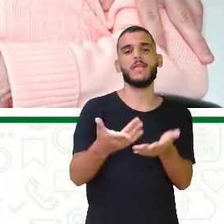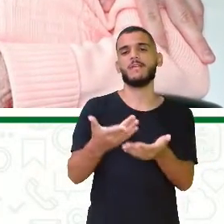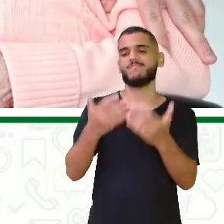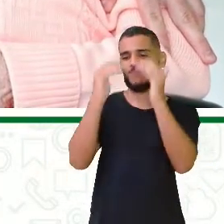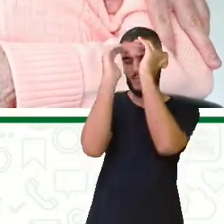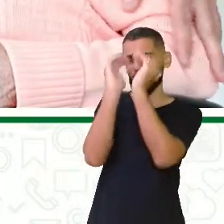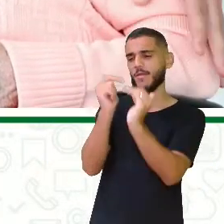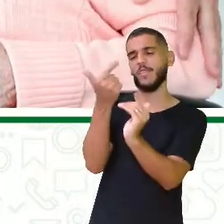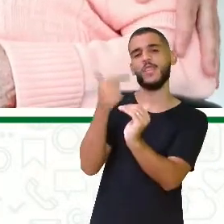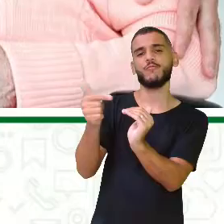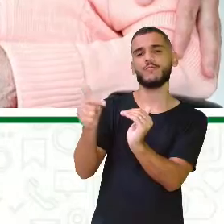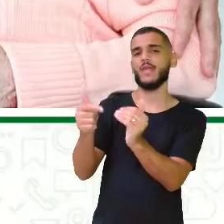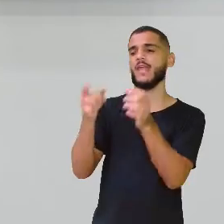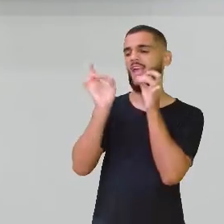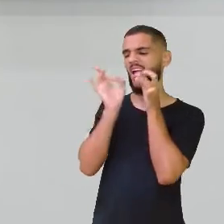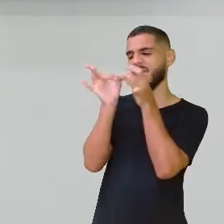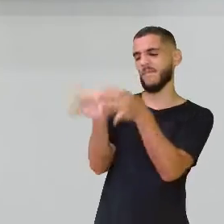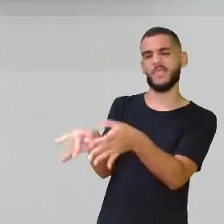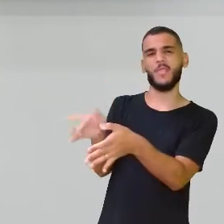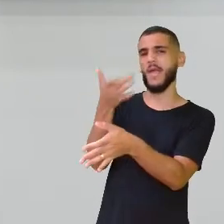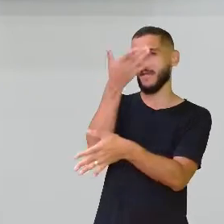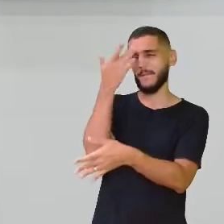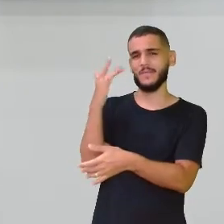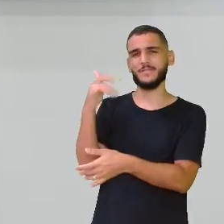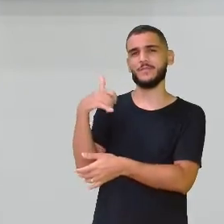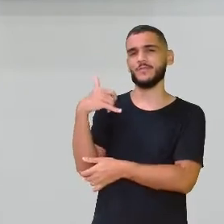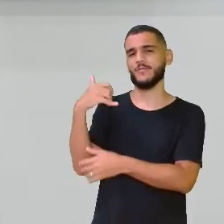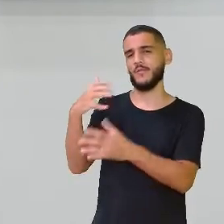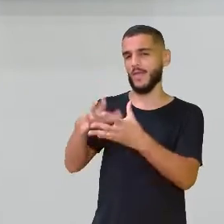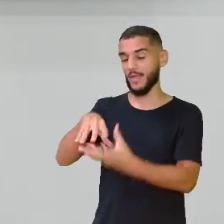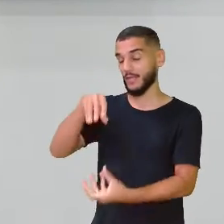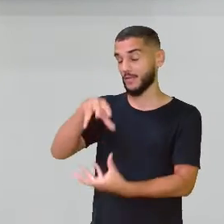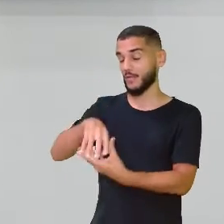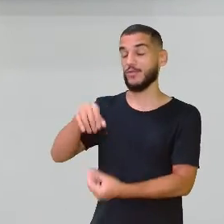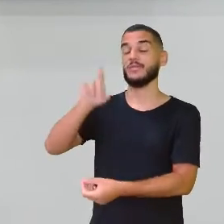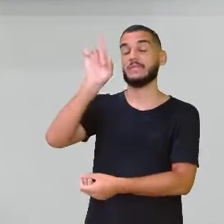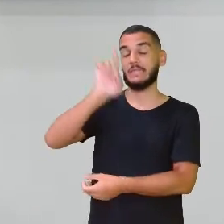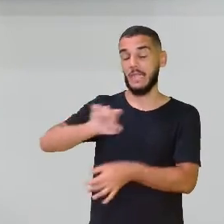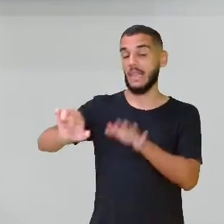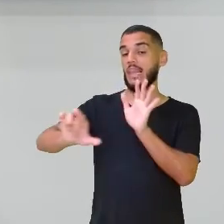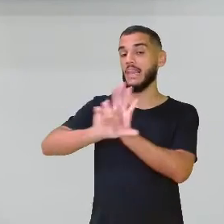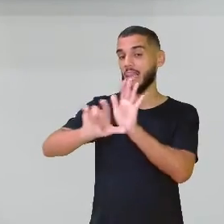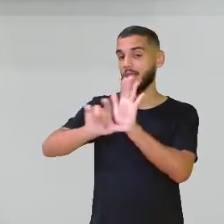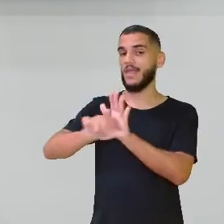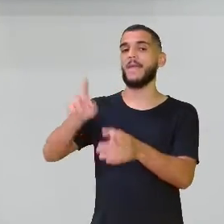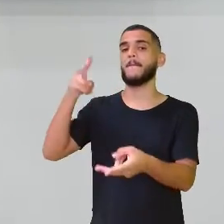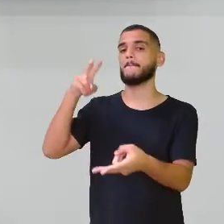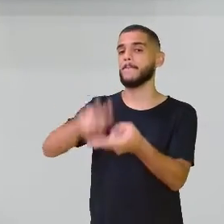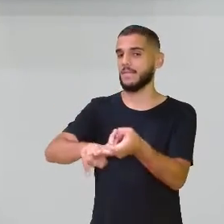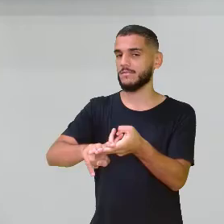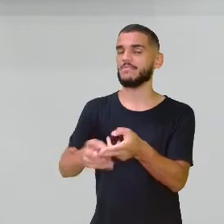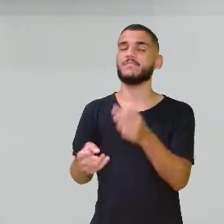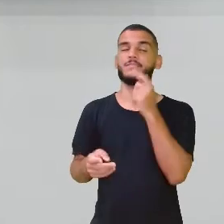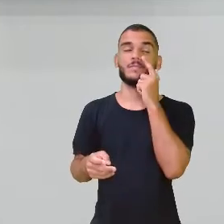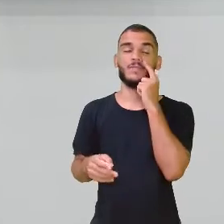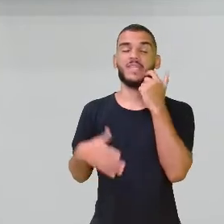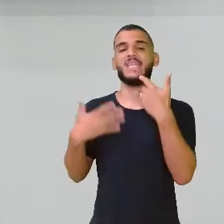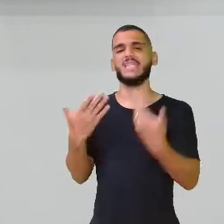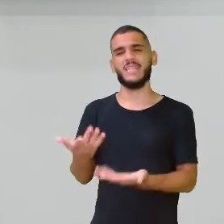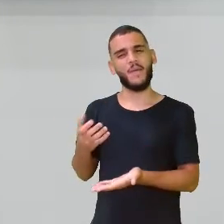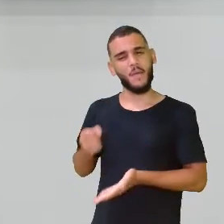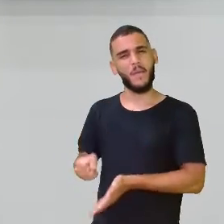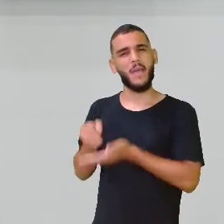cidadãos da terceira idade, certo? Então, não estamos fazendo um